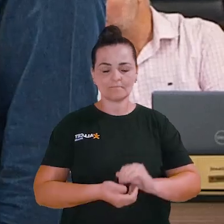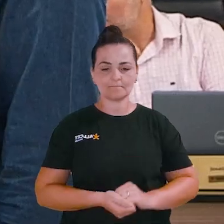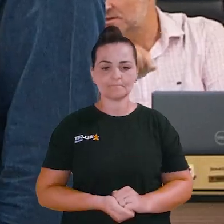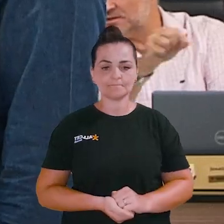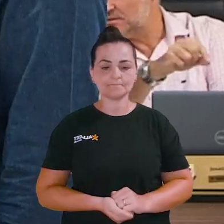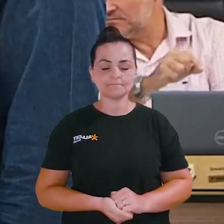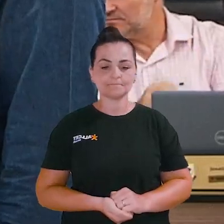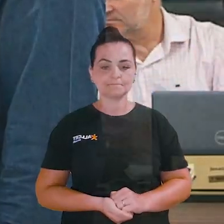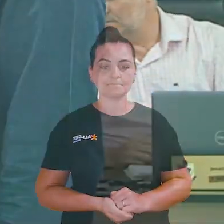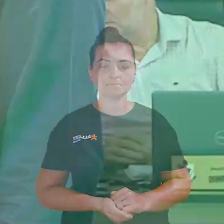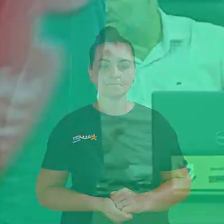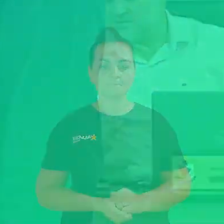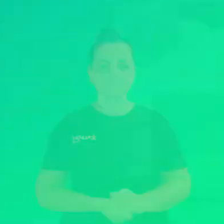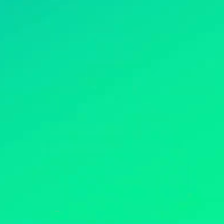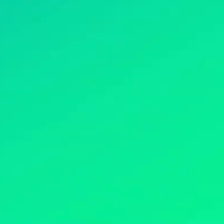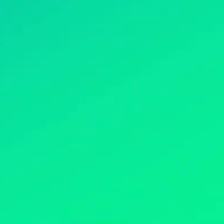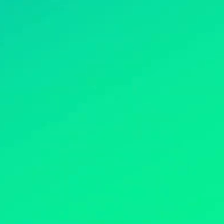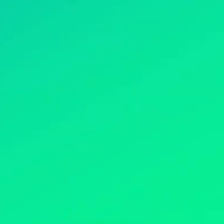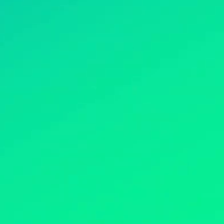restauração desse